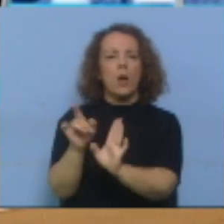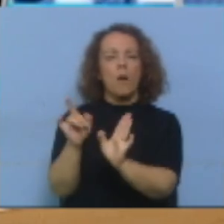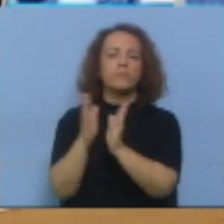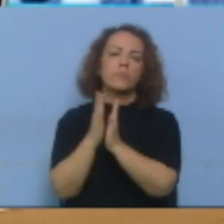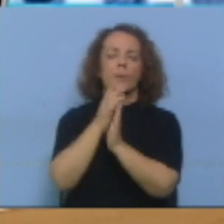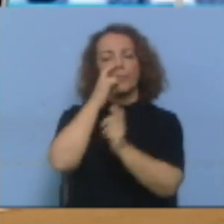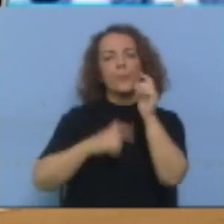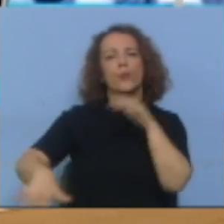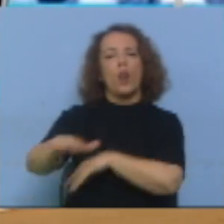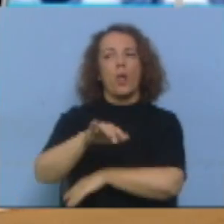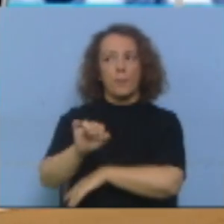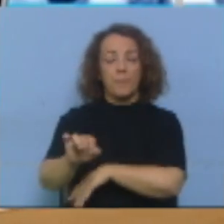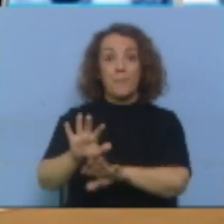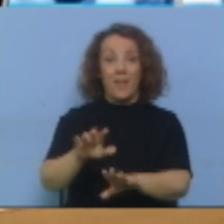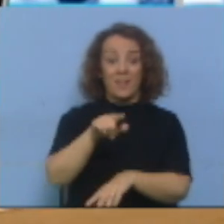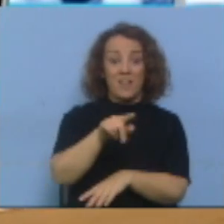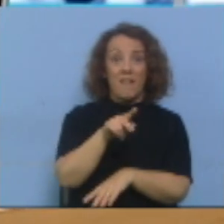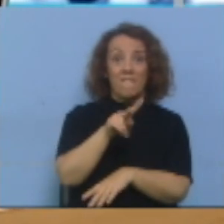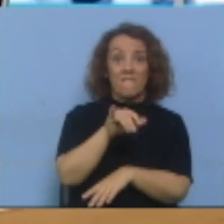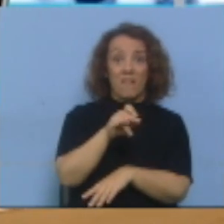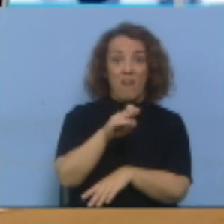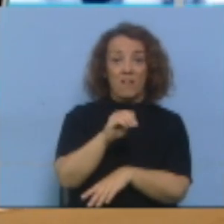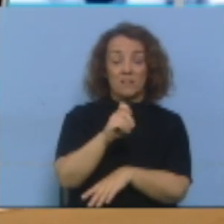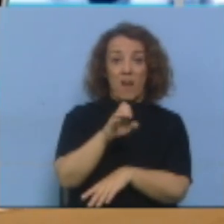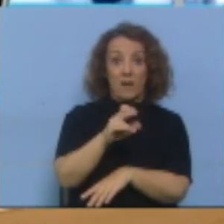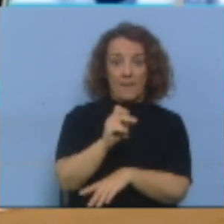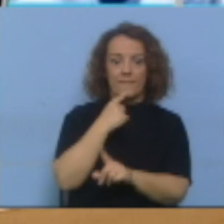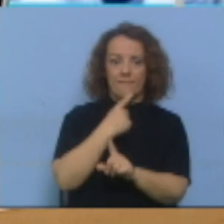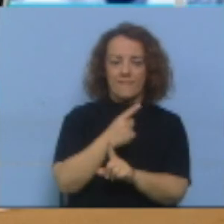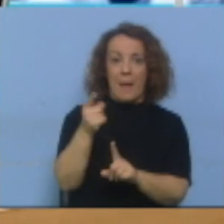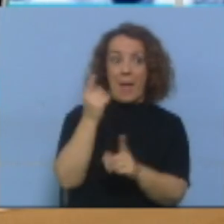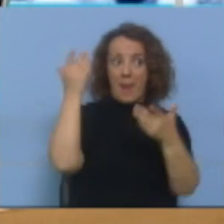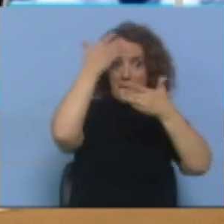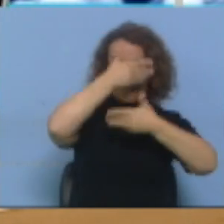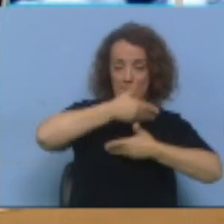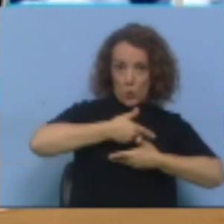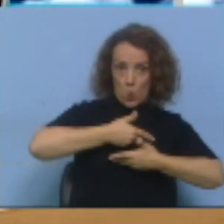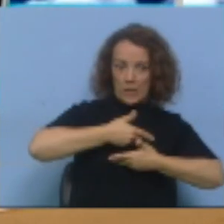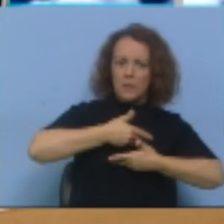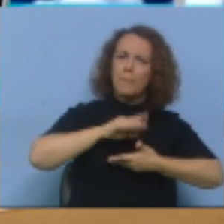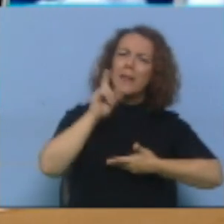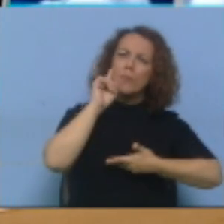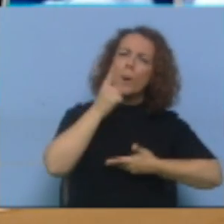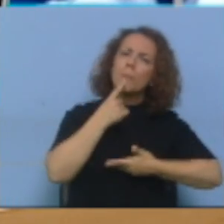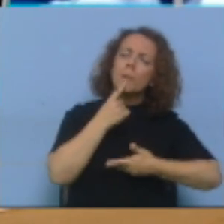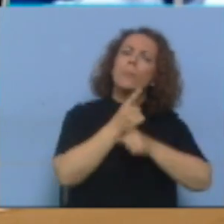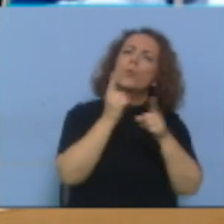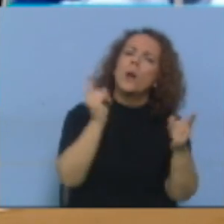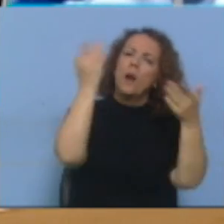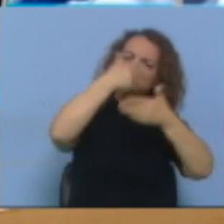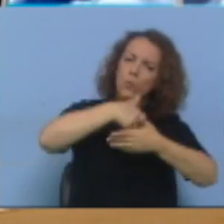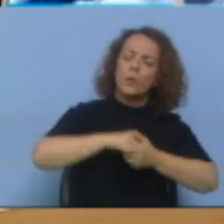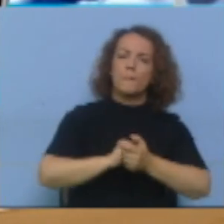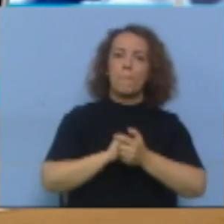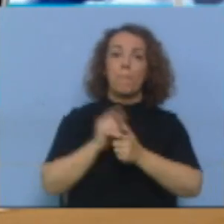popular. Mesmo a via sacra, embora o Santo Padre a faça à noite, é muito importante percebermos porquê. É